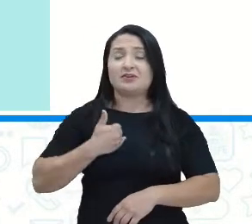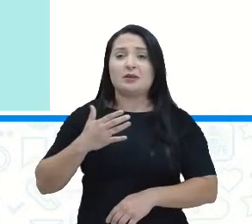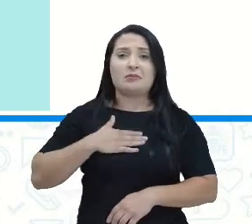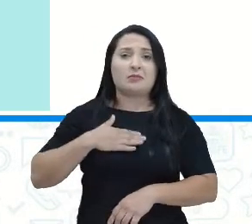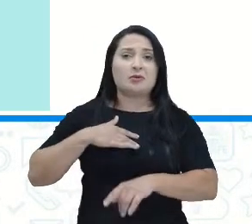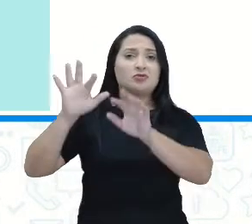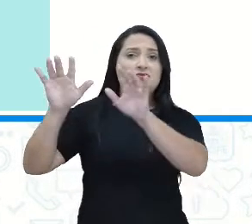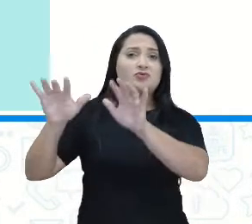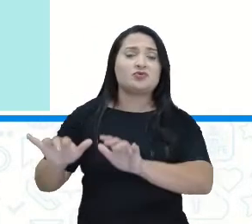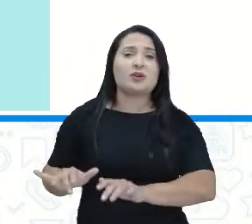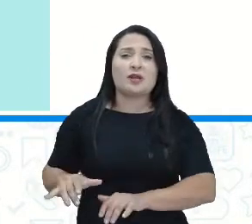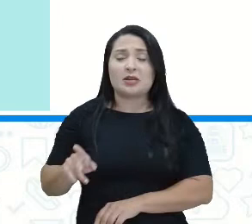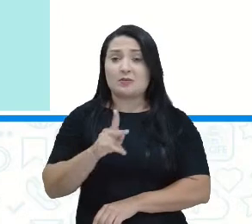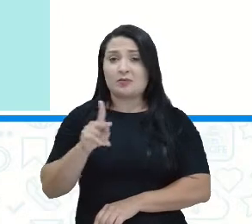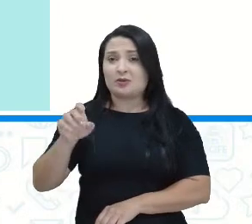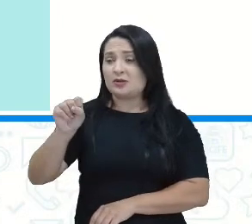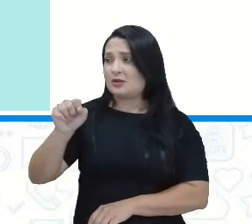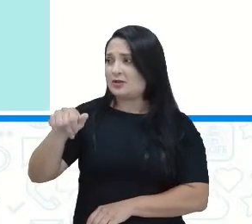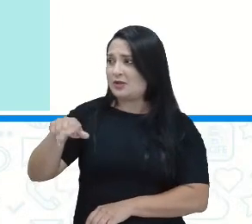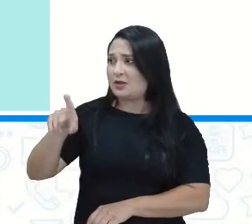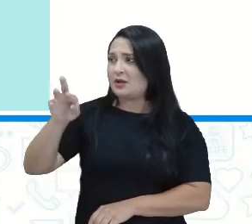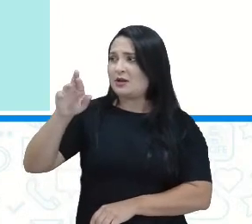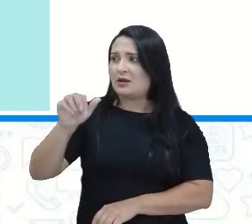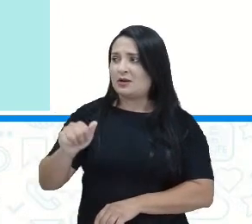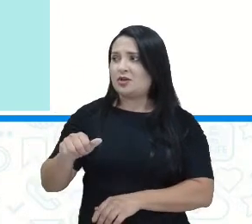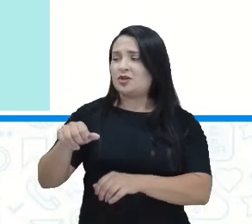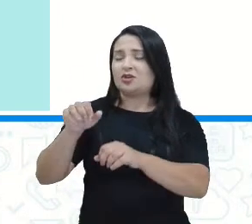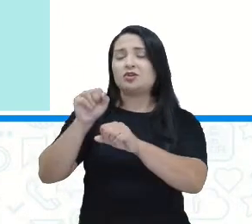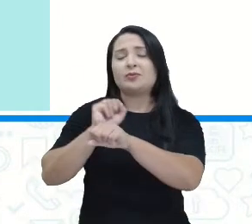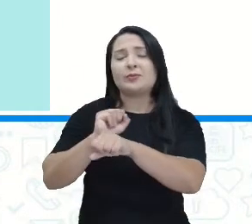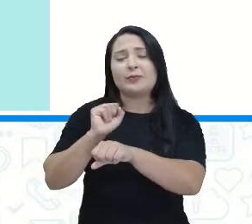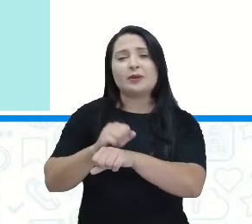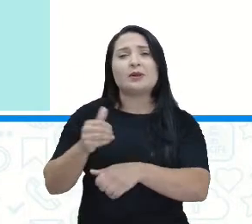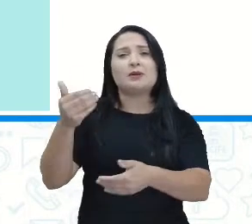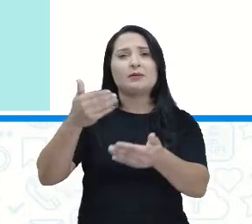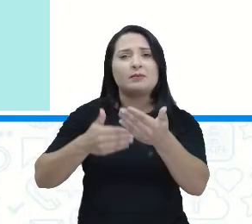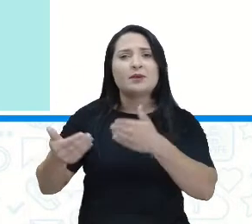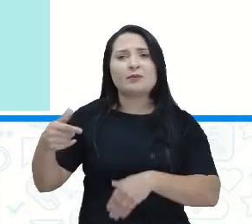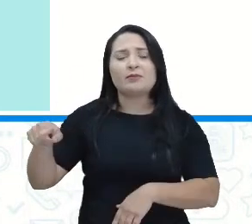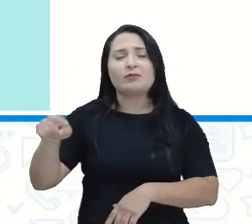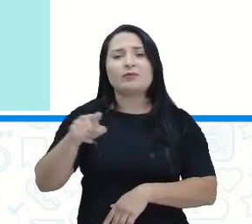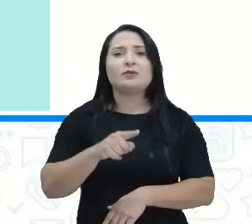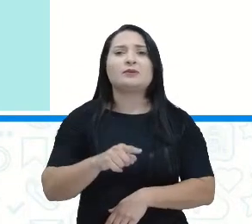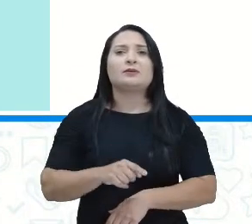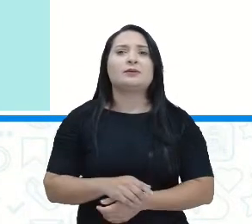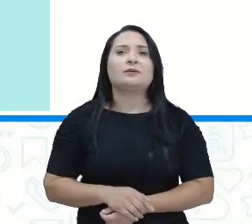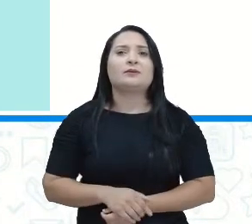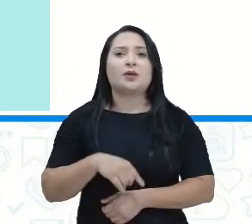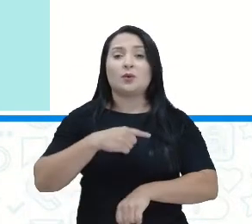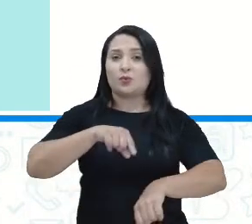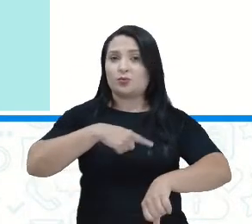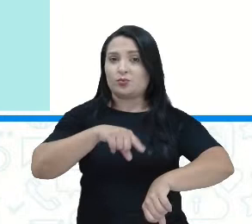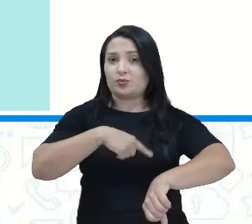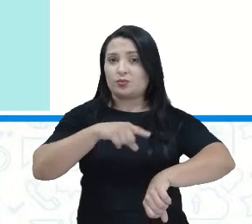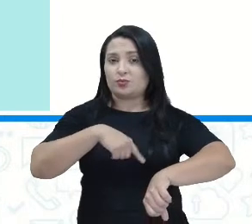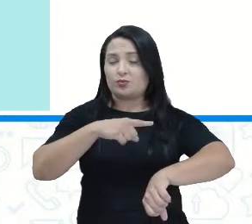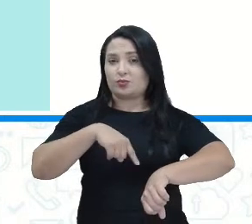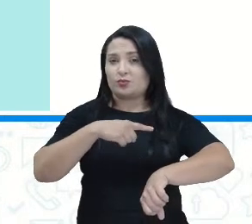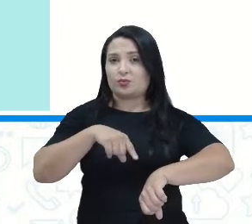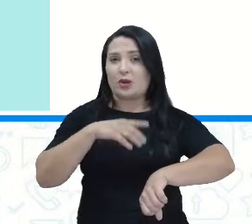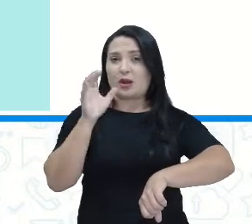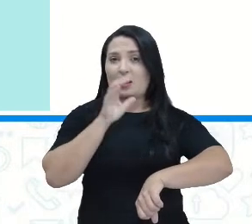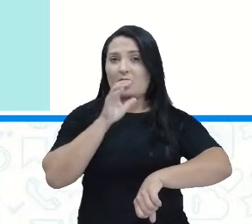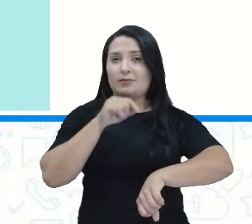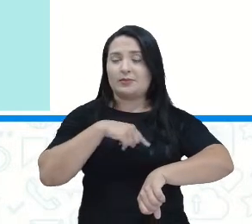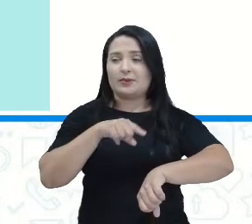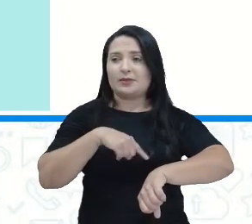que a professora Sandra já está aguardando ali a participação de vocês. E eu quero saber, pode